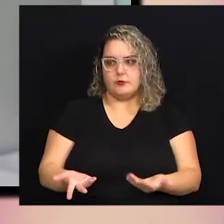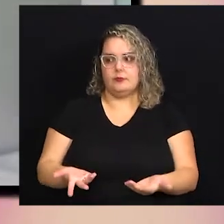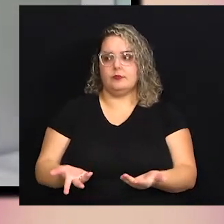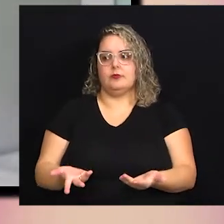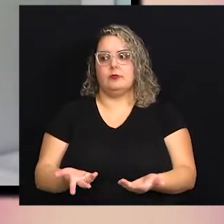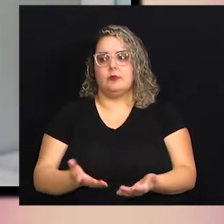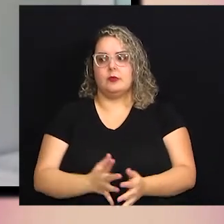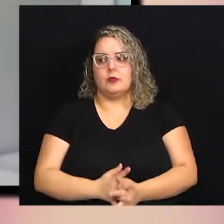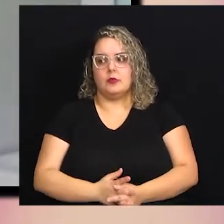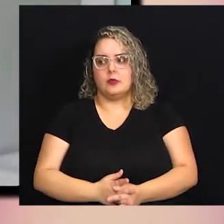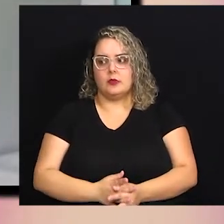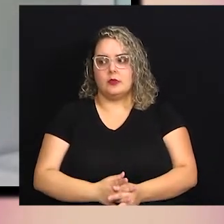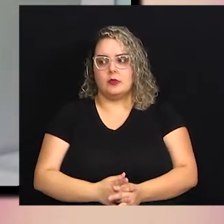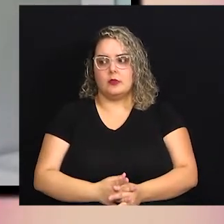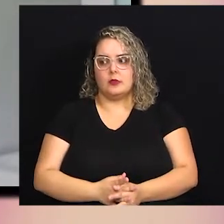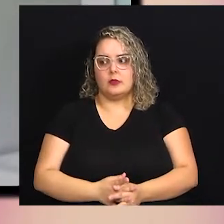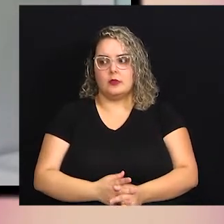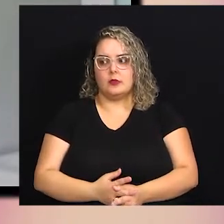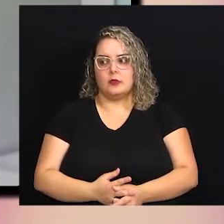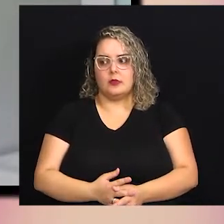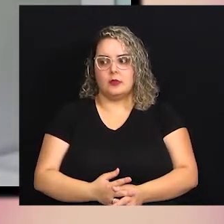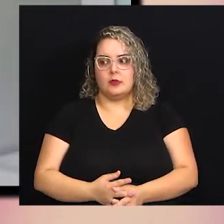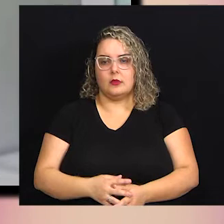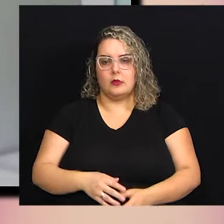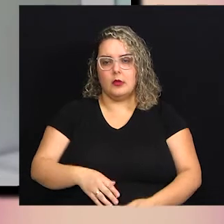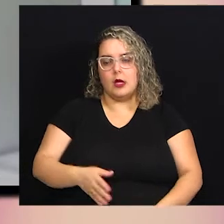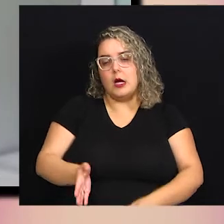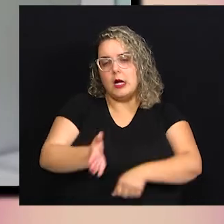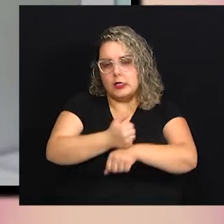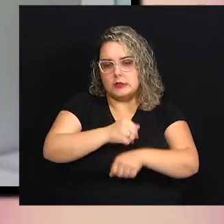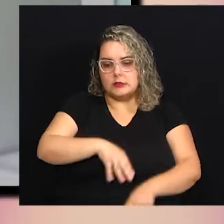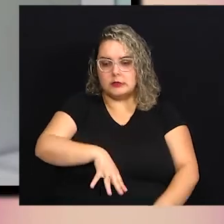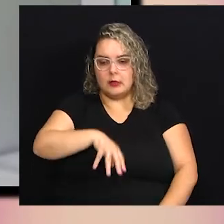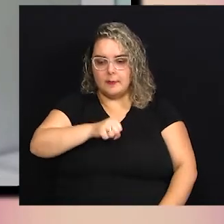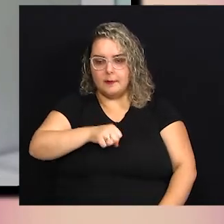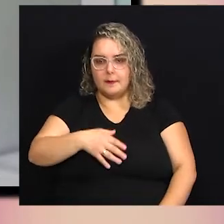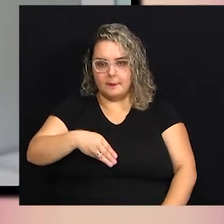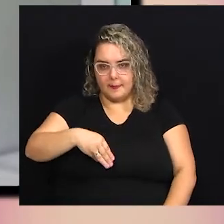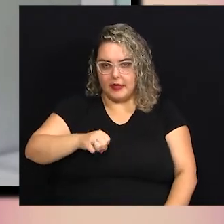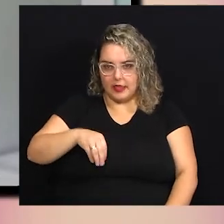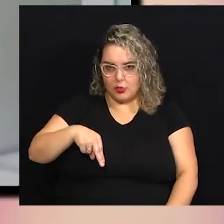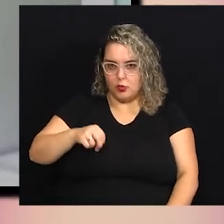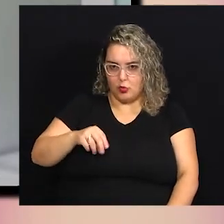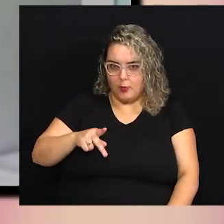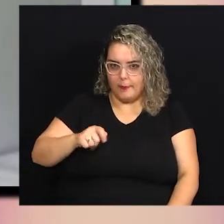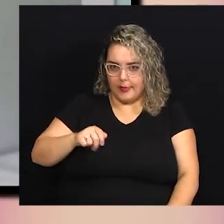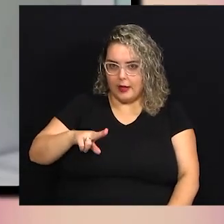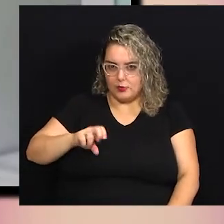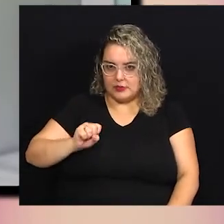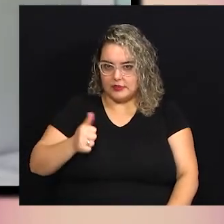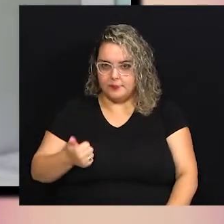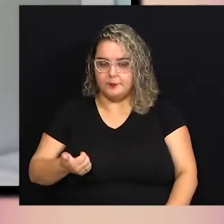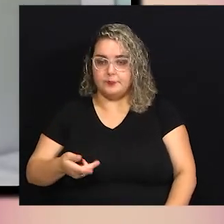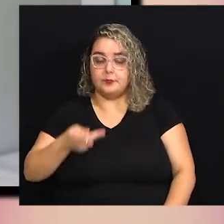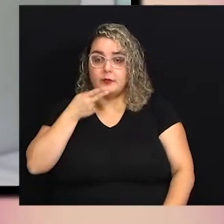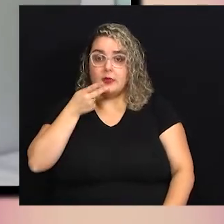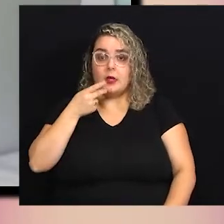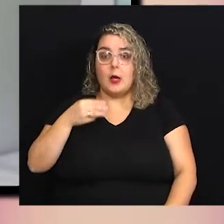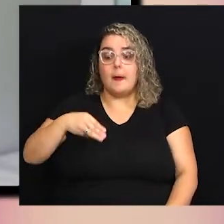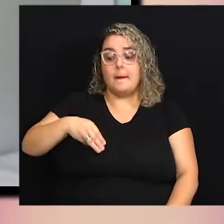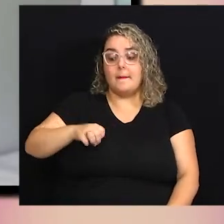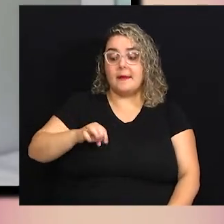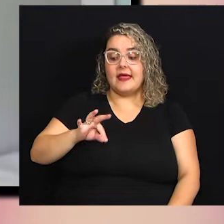então na, na, na perimenopausa, por exemplo, o que vai predominando são sintomas que a gente chama